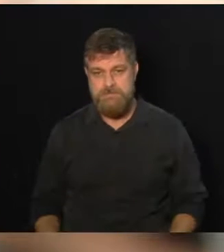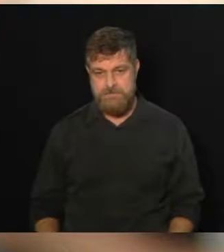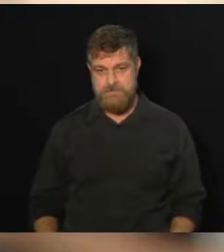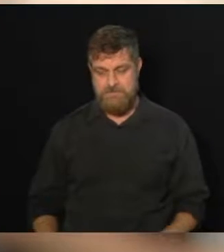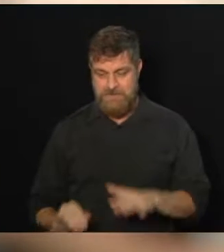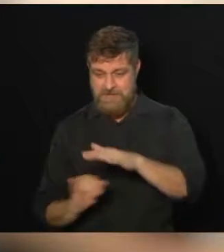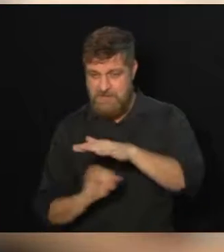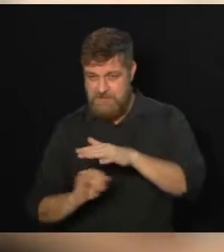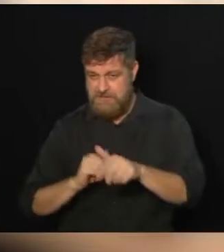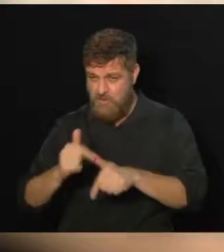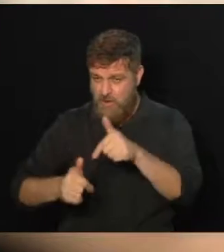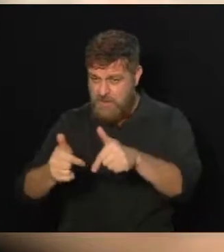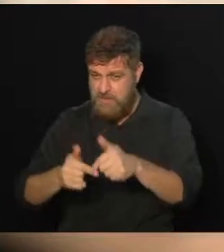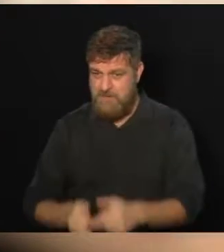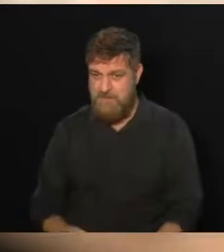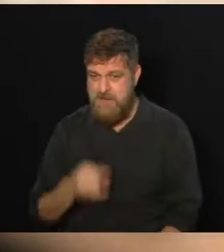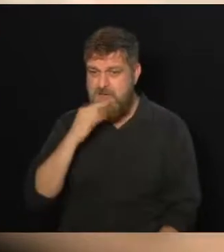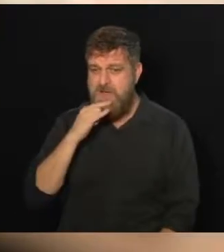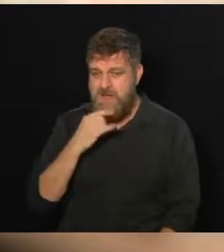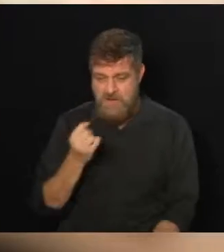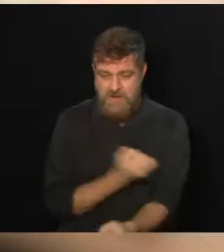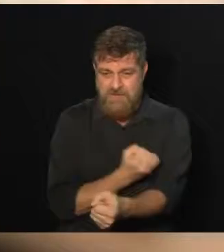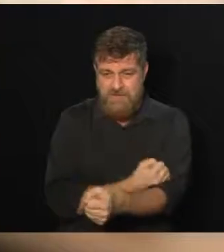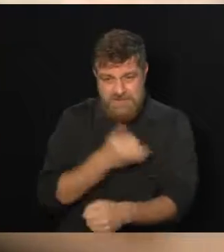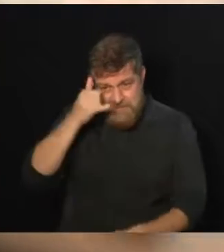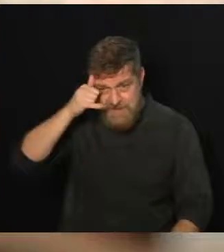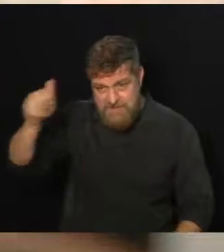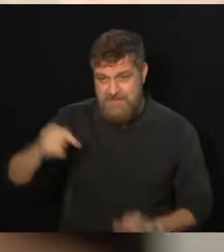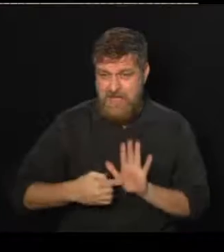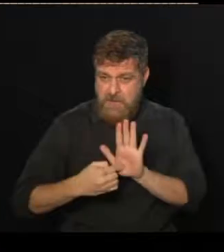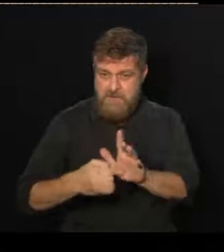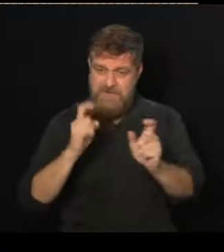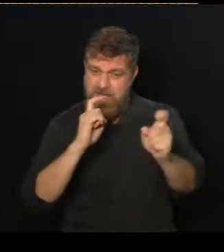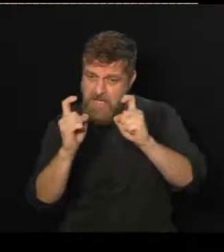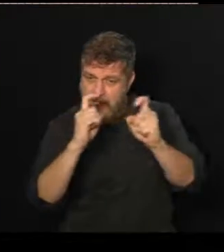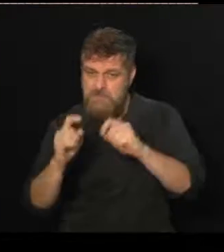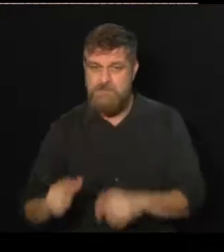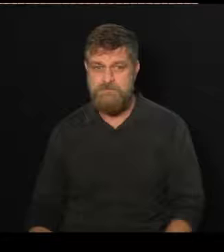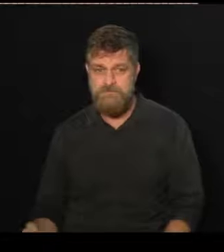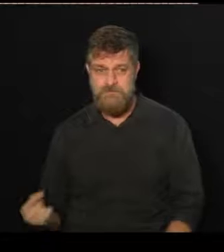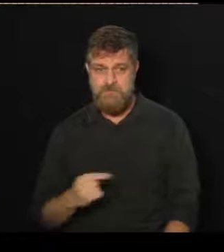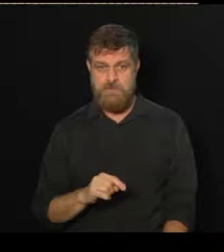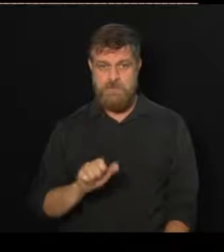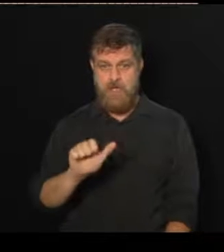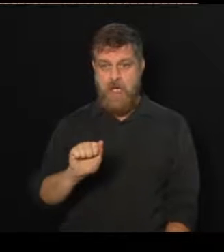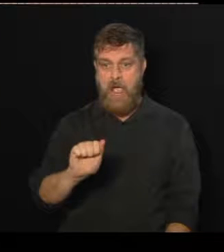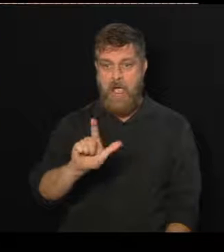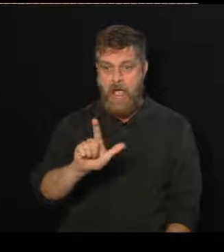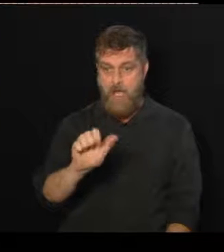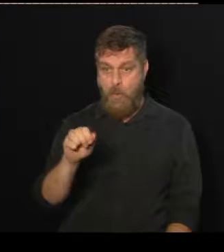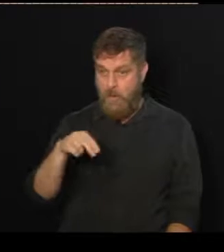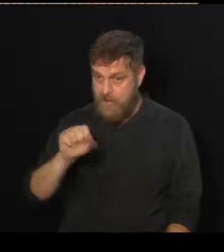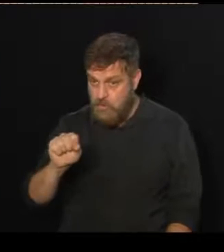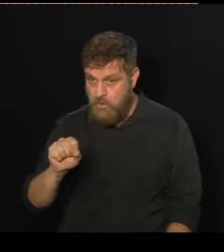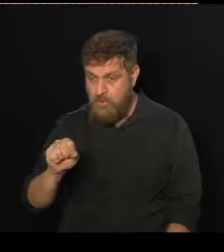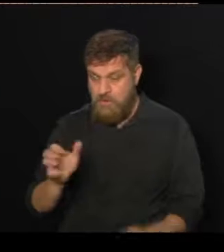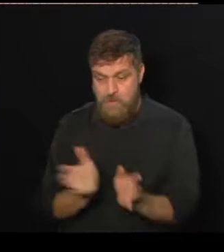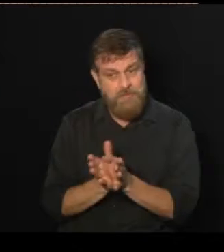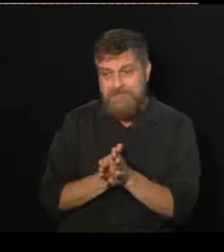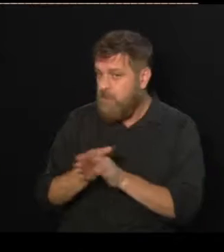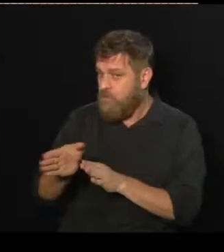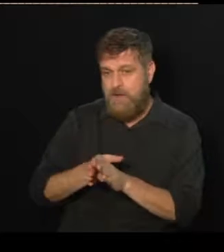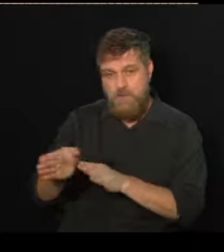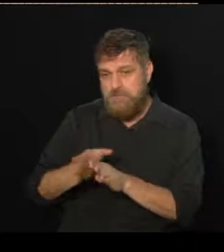para combater o alcoolismo foram mostrados durante a reunião. No Al-Anon não se dá conselhos, né?